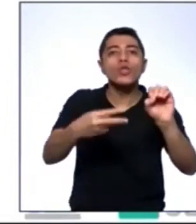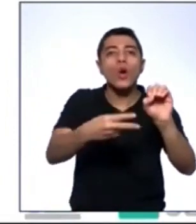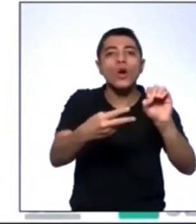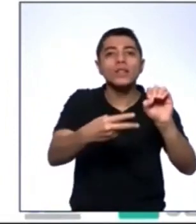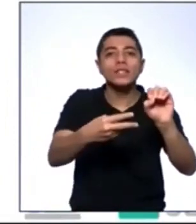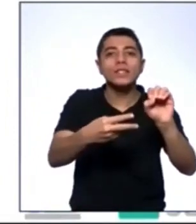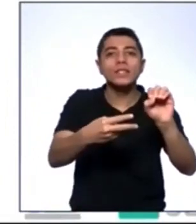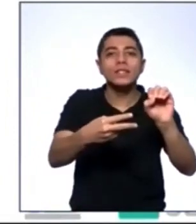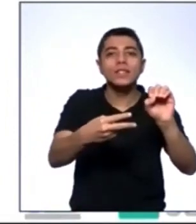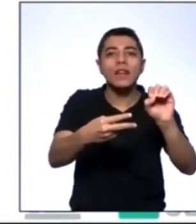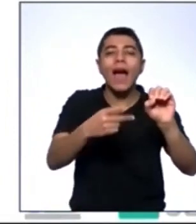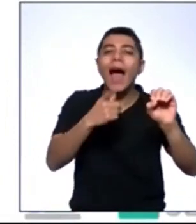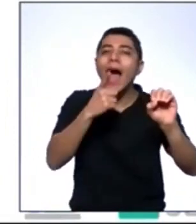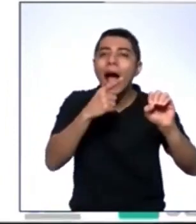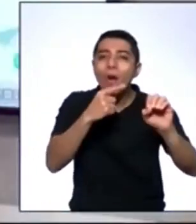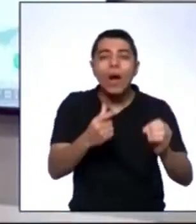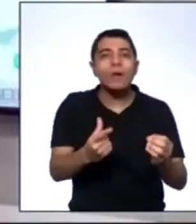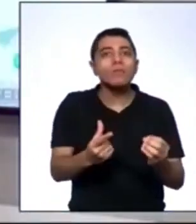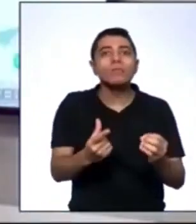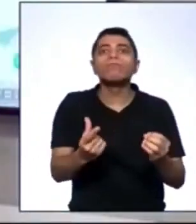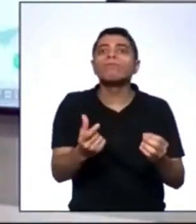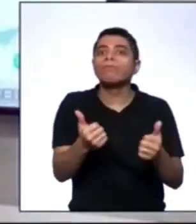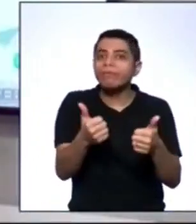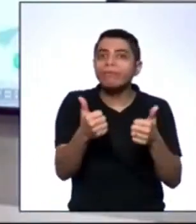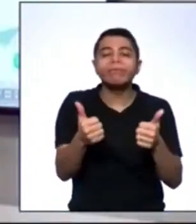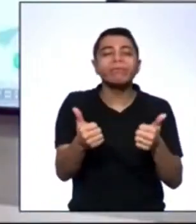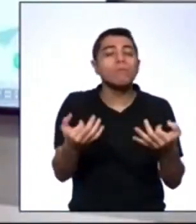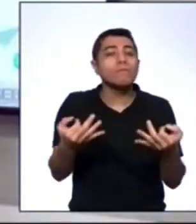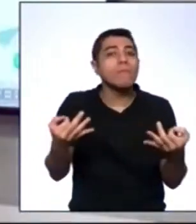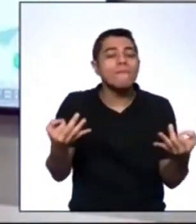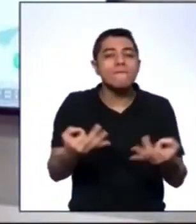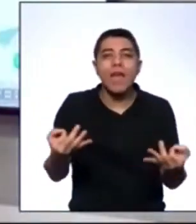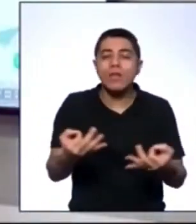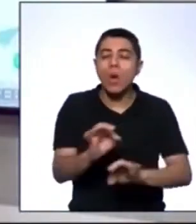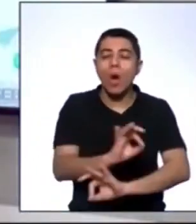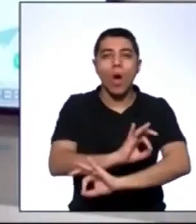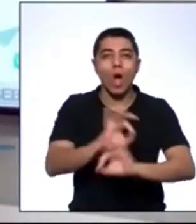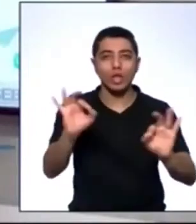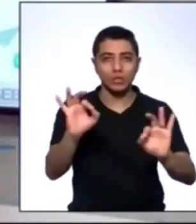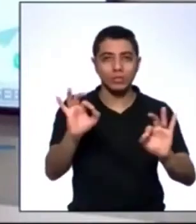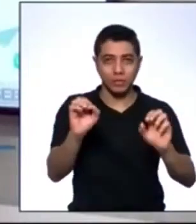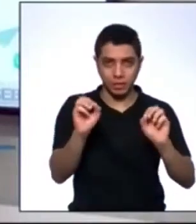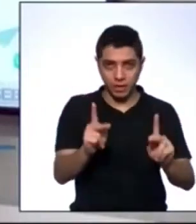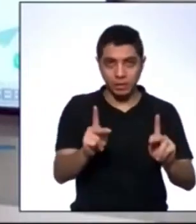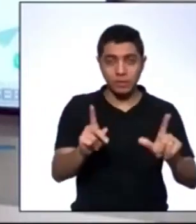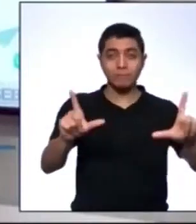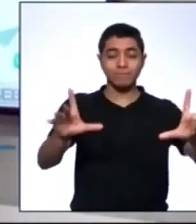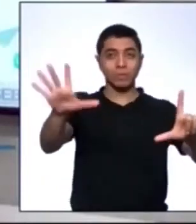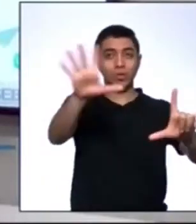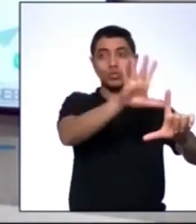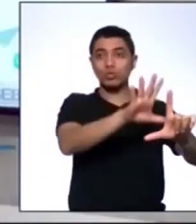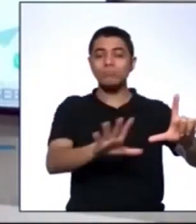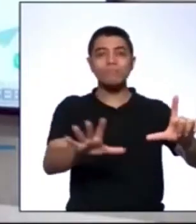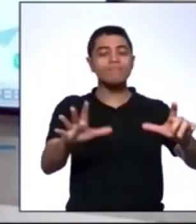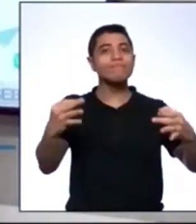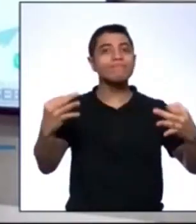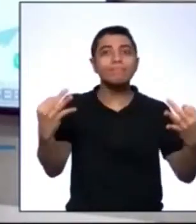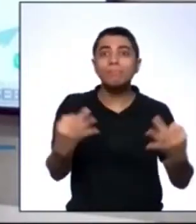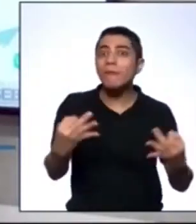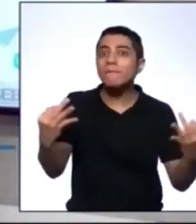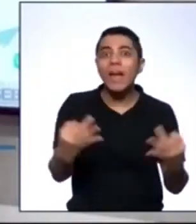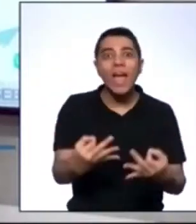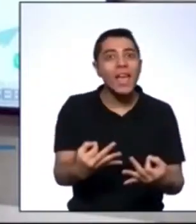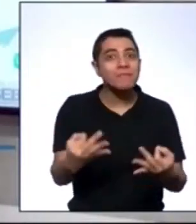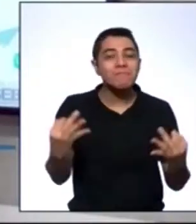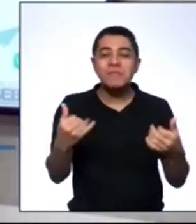excelente. Vem. Tudo nesse momento encontra-se em perfeito equilíbrio. Olha o que vai